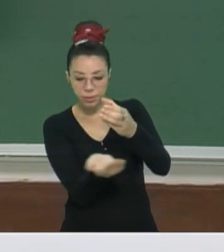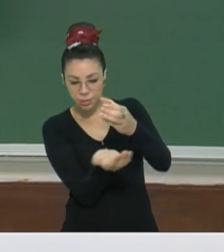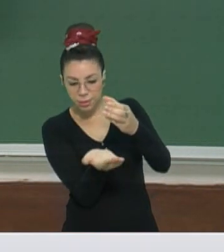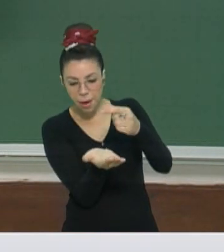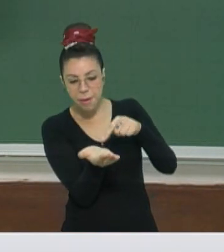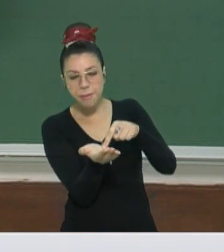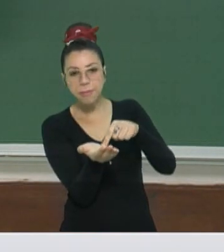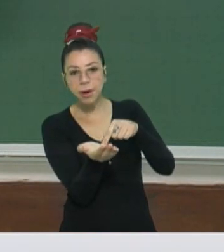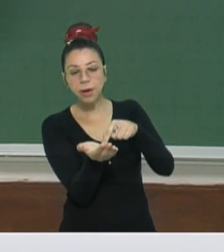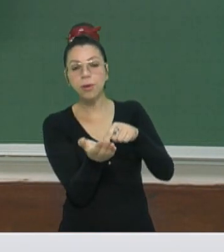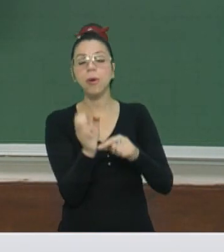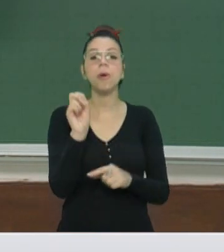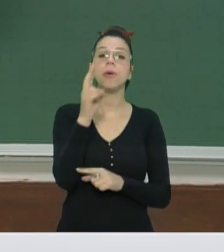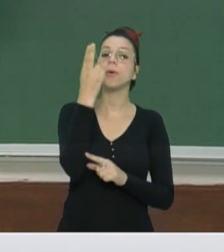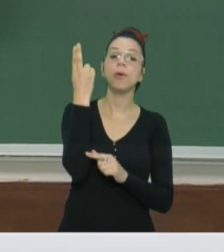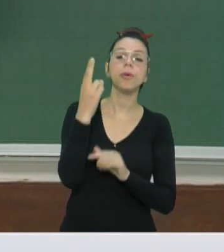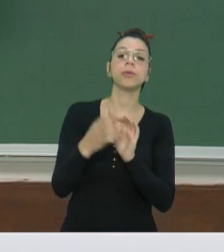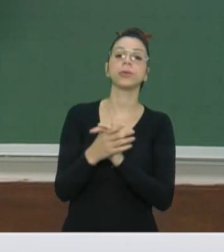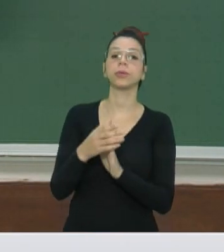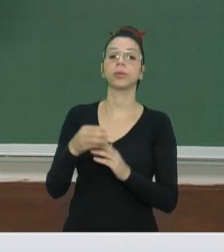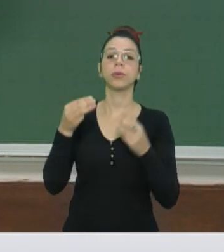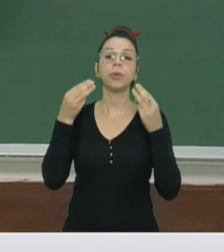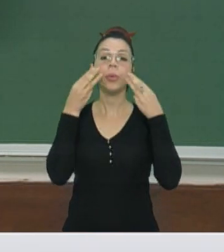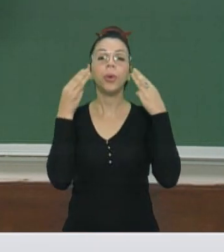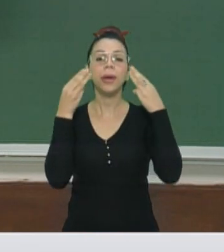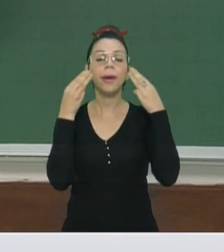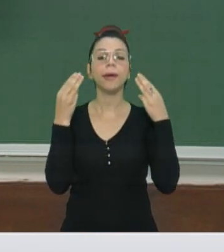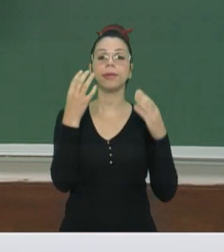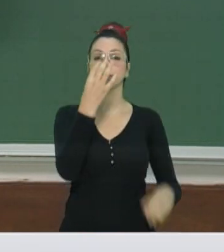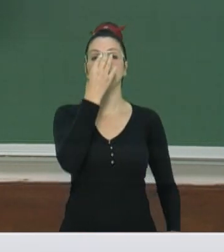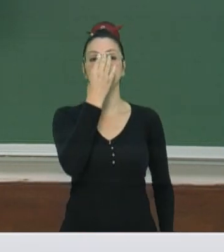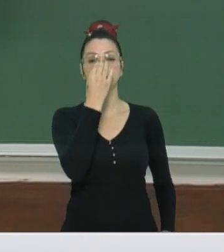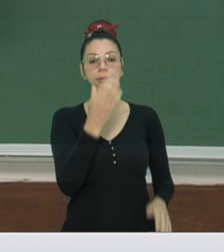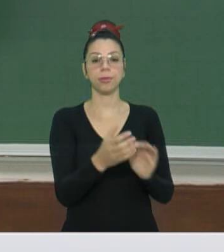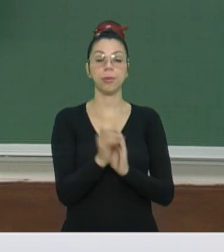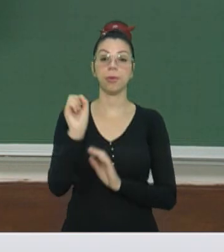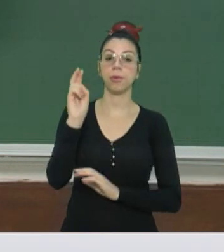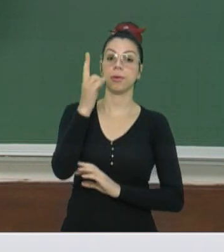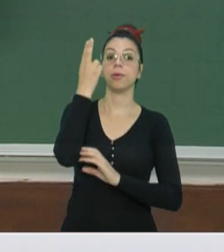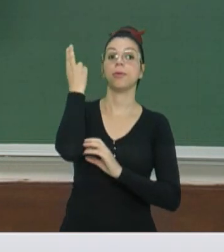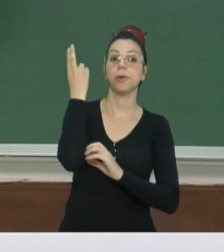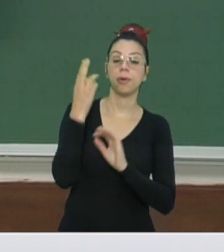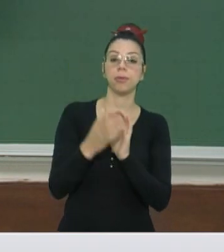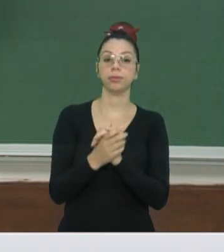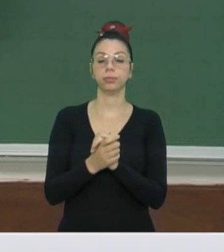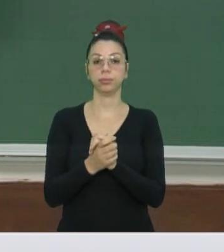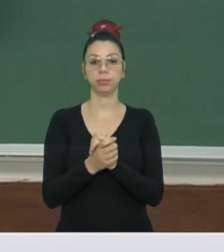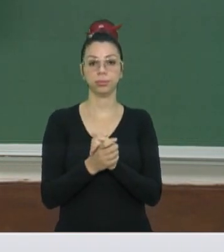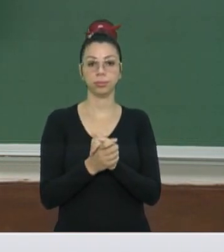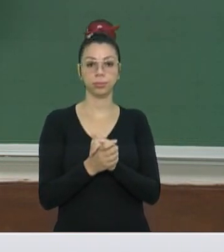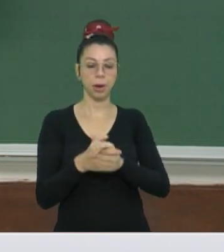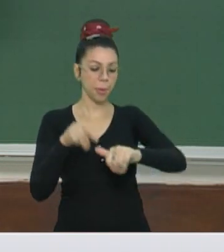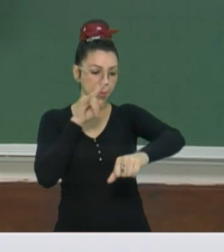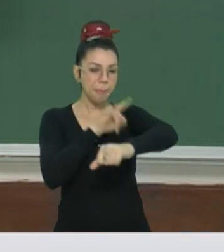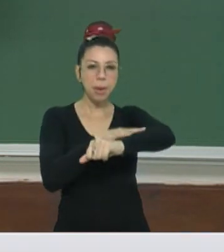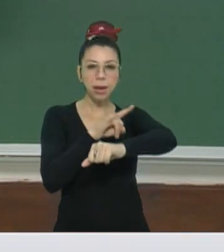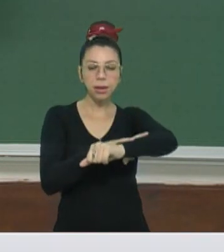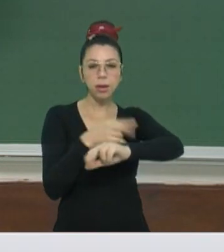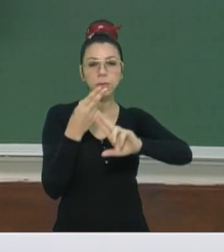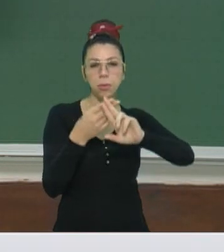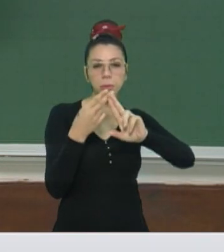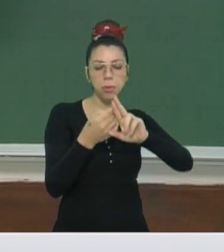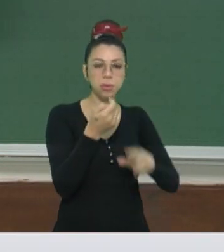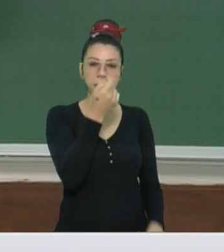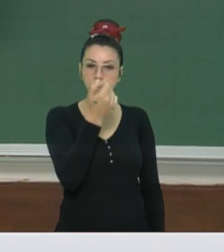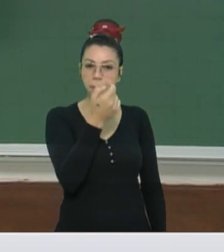água do teu gato, do teu cachorro lá? Tem aquele vaso sanitário que você pouco usa, que é um banheiro que fica lá no canto que você